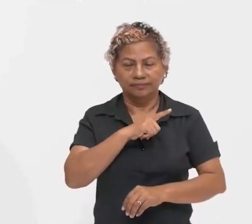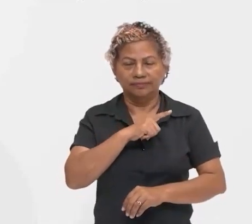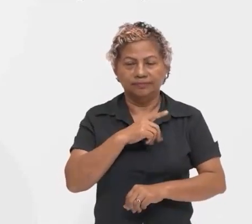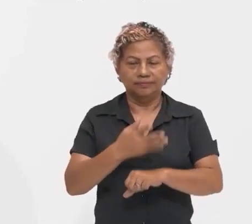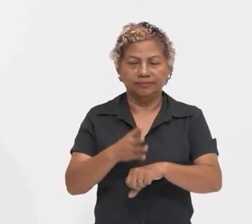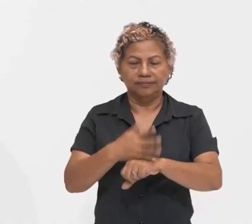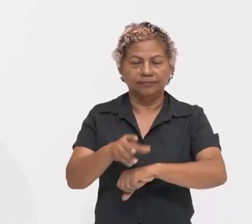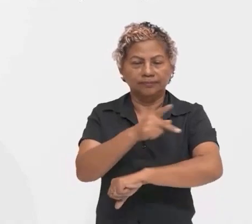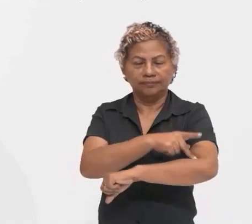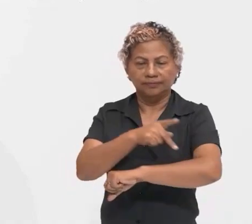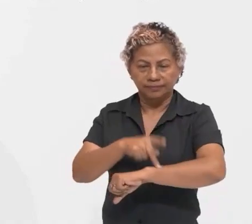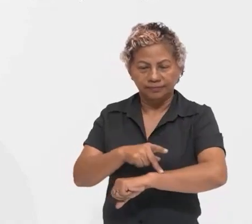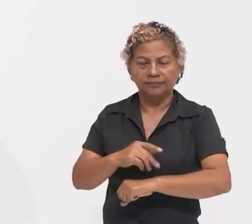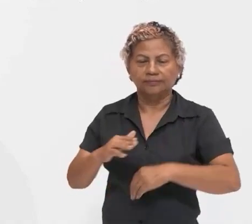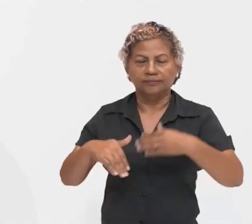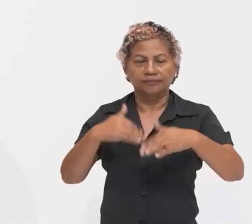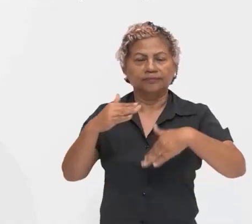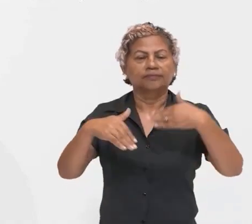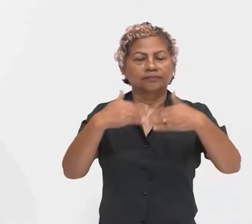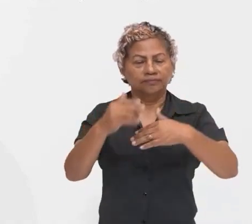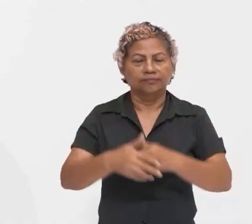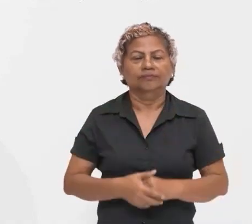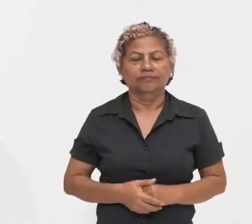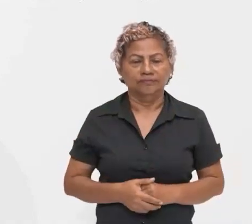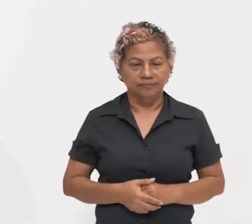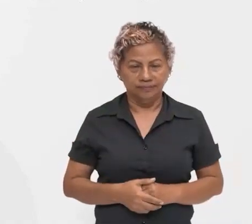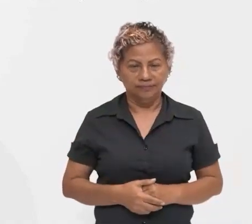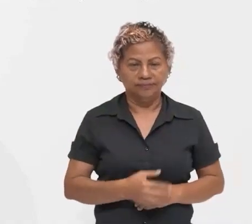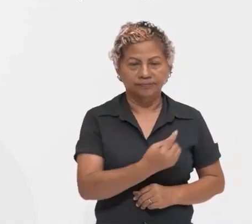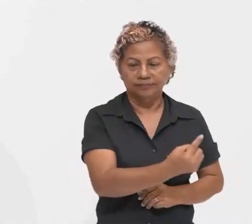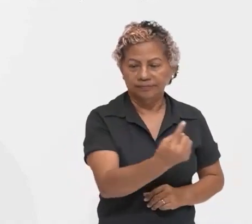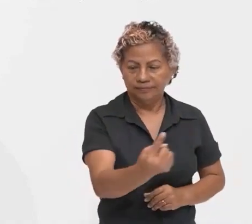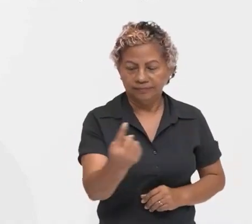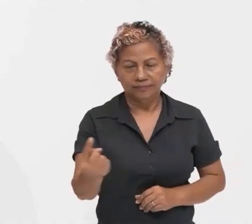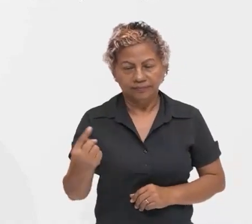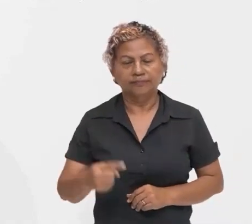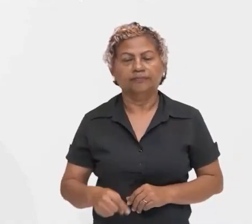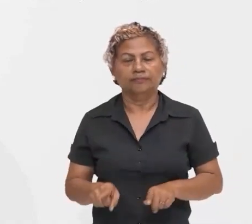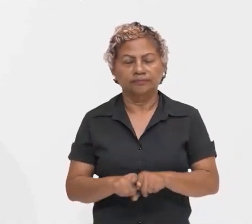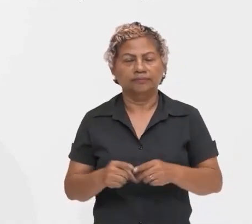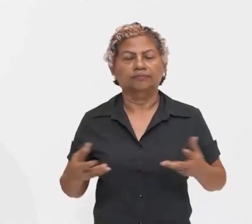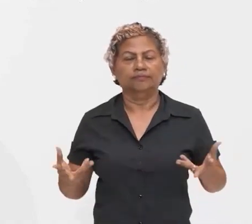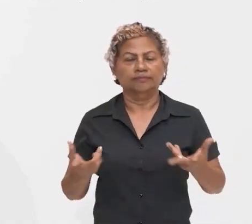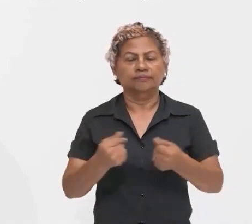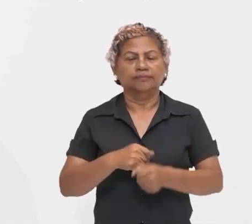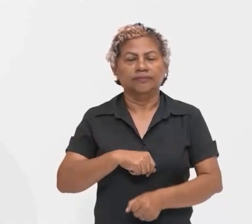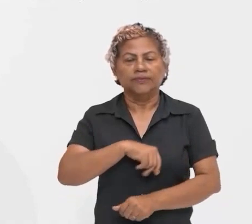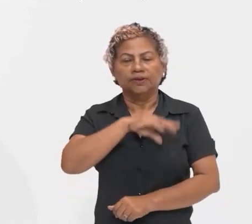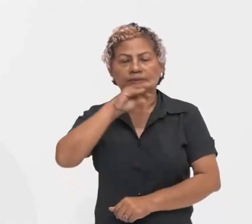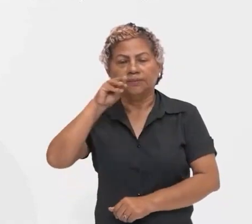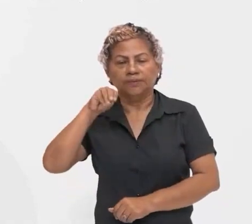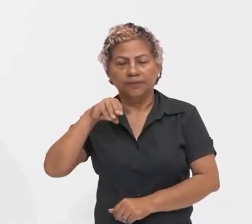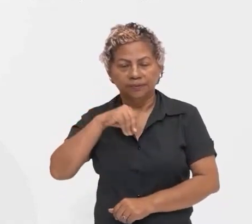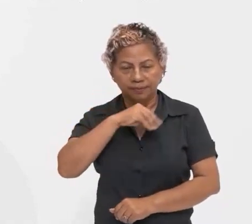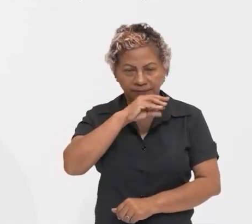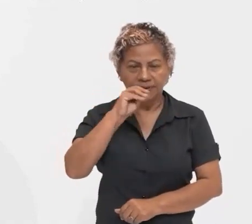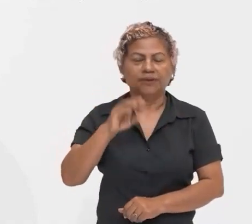pedagógica. Desenvolvimento das habilidades interpessoais, como já foi dito, habilidades como a oratória, empatia,